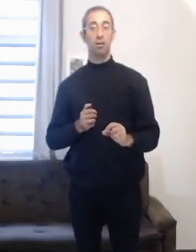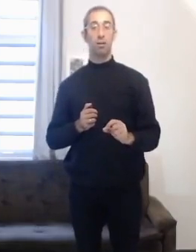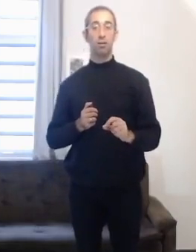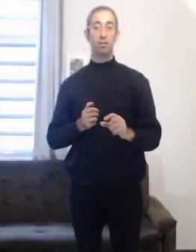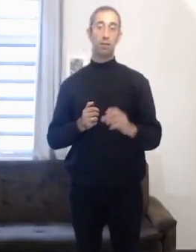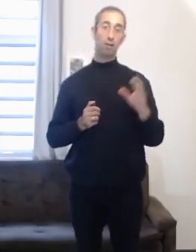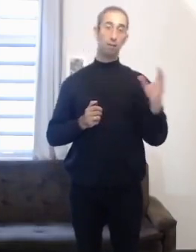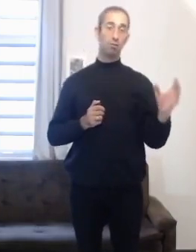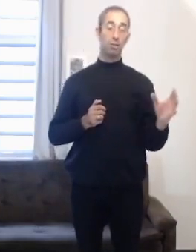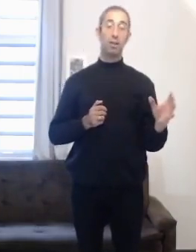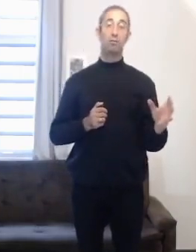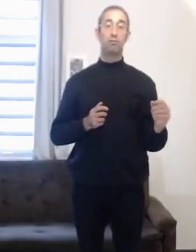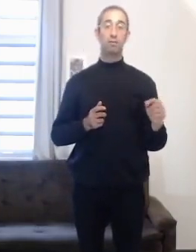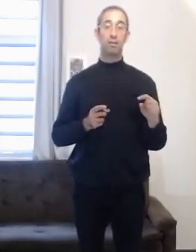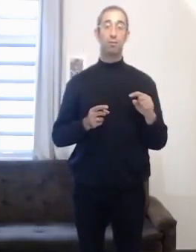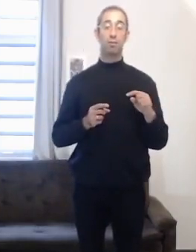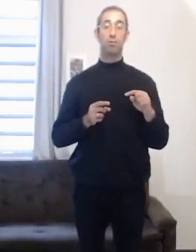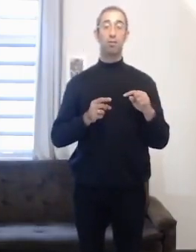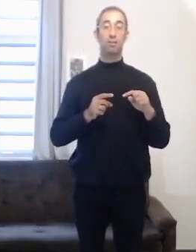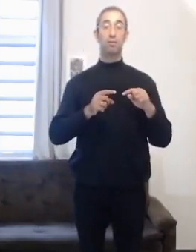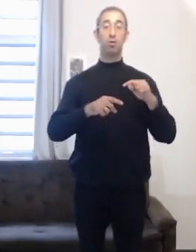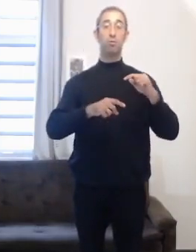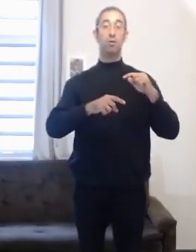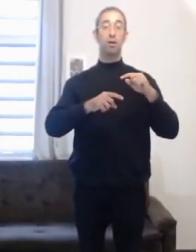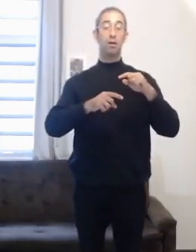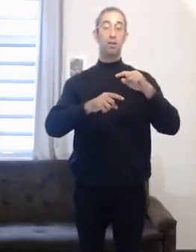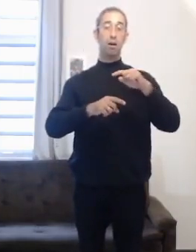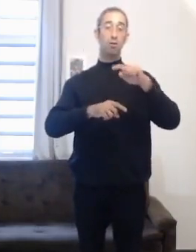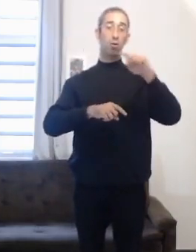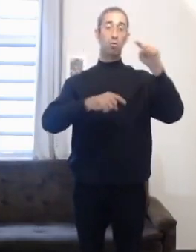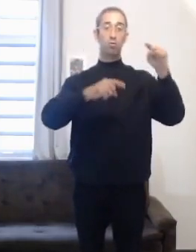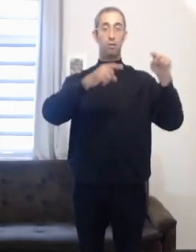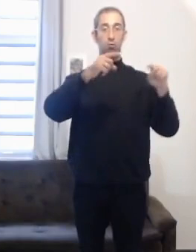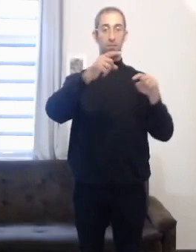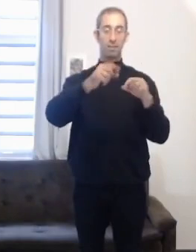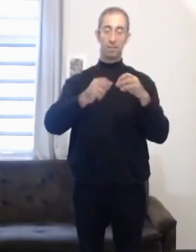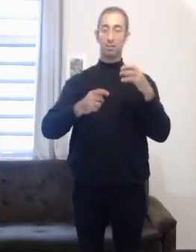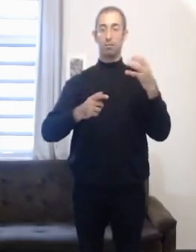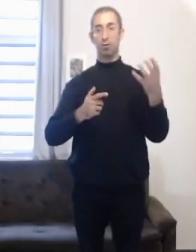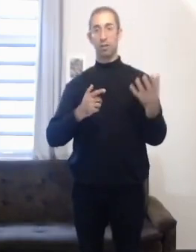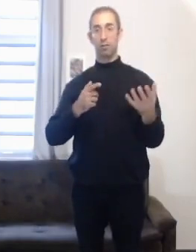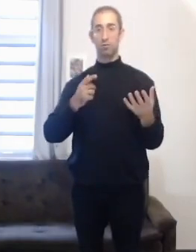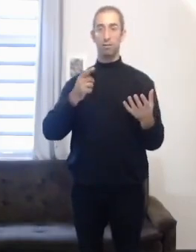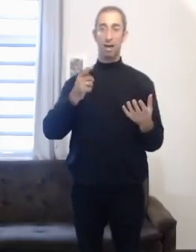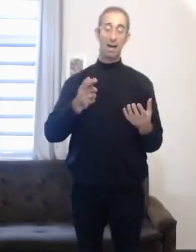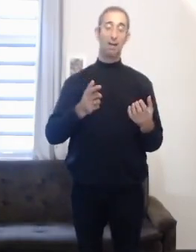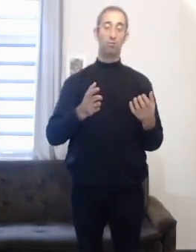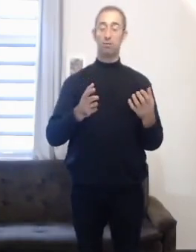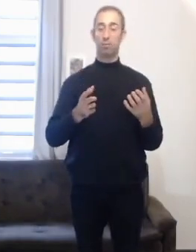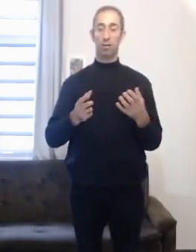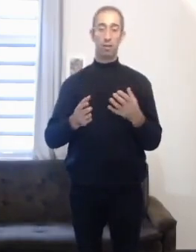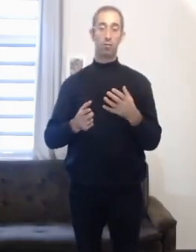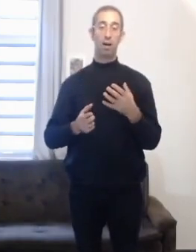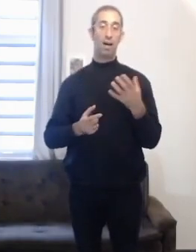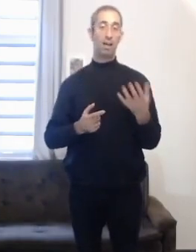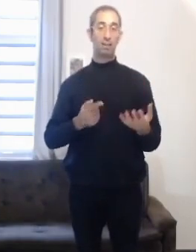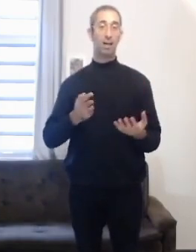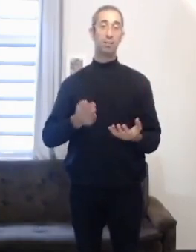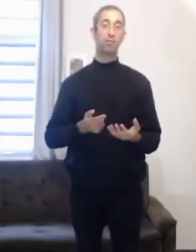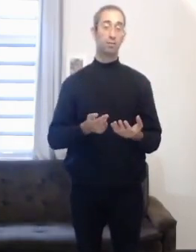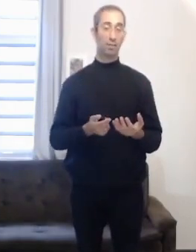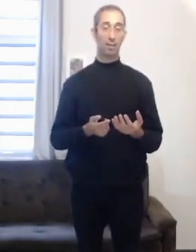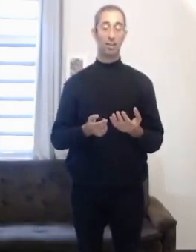conclusão. Já do lado direito, você mostra assim, como que ao longo da sua pesquisa, explorando os dados, explorando